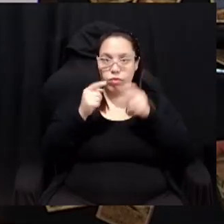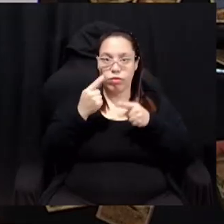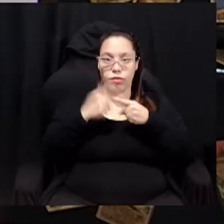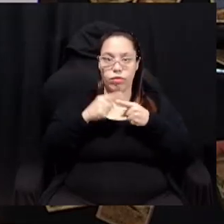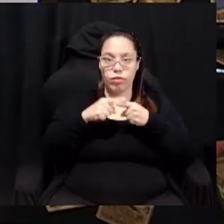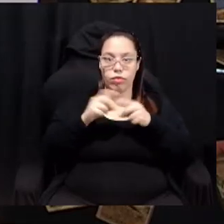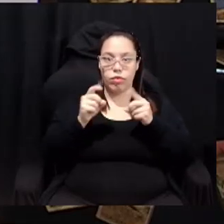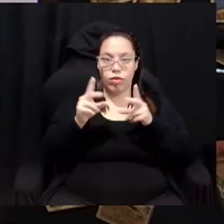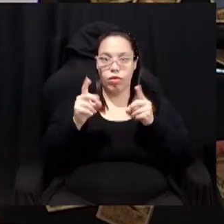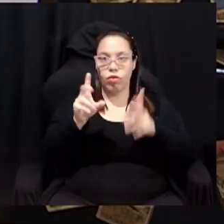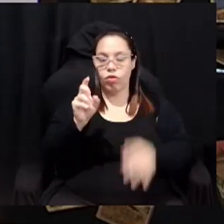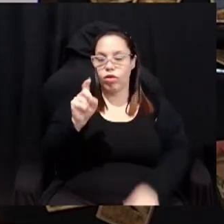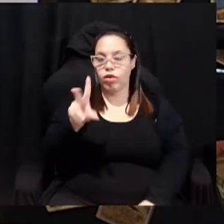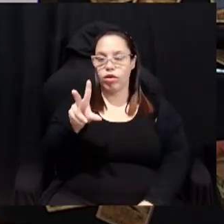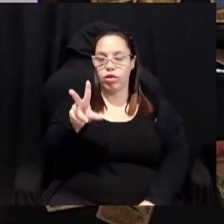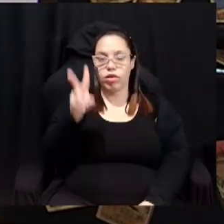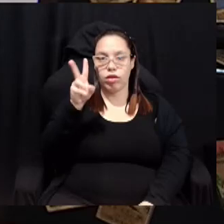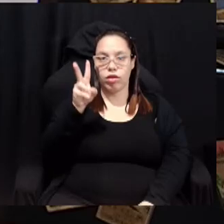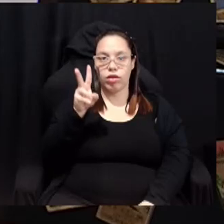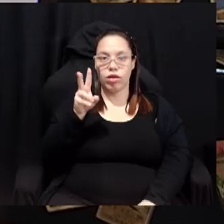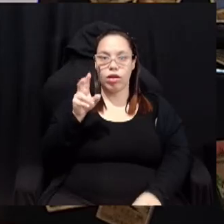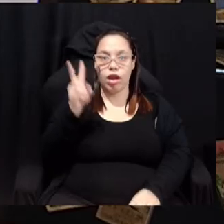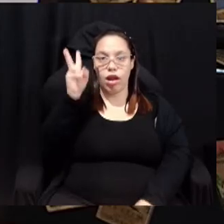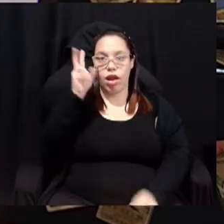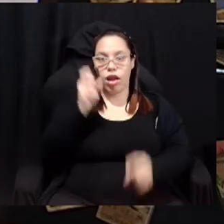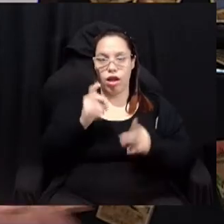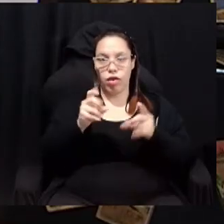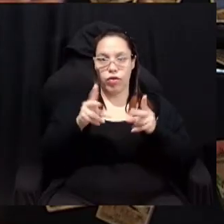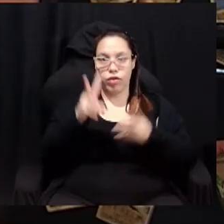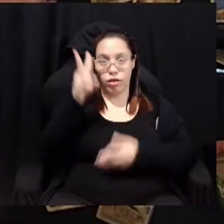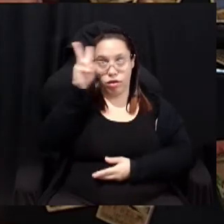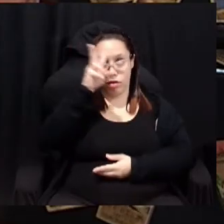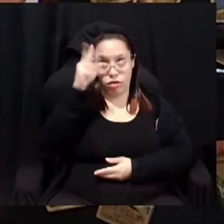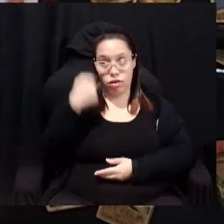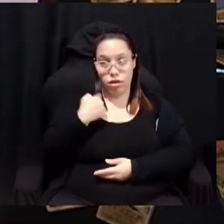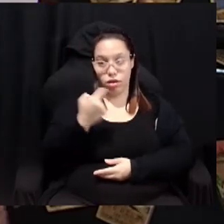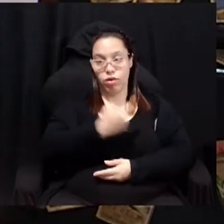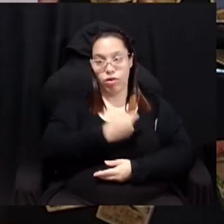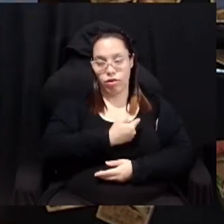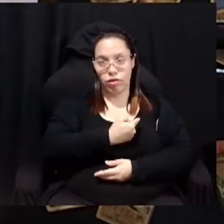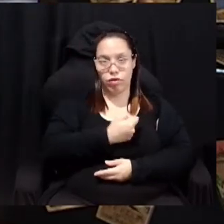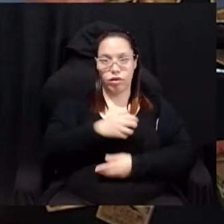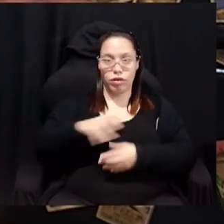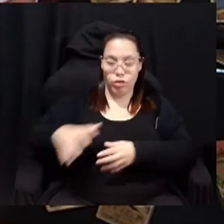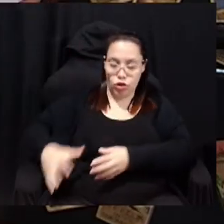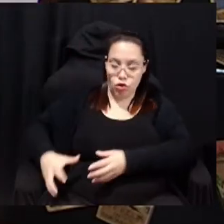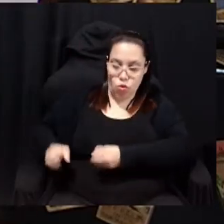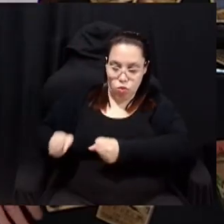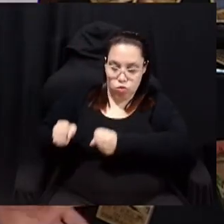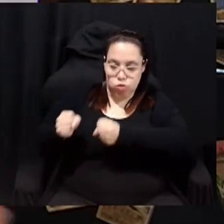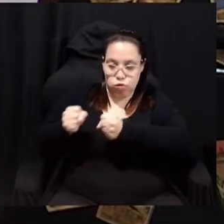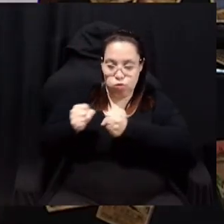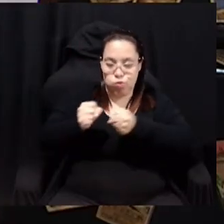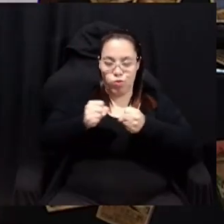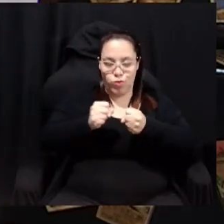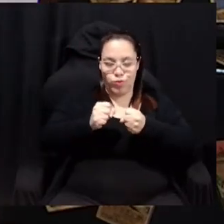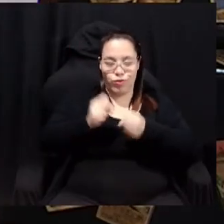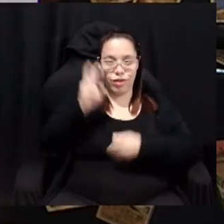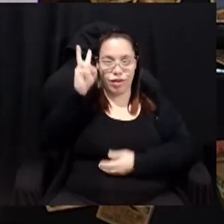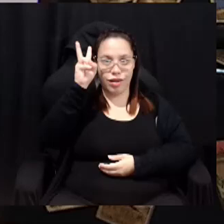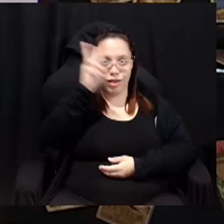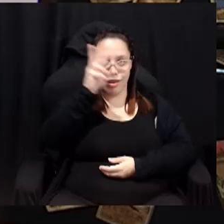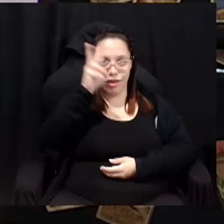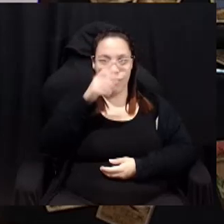geleia, a gente vende também história, e a nossa história. E essas malas puxam um bom assunto que sempre lembra de vovó, de